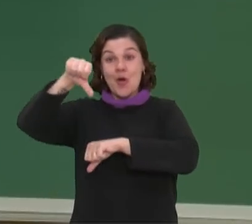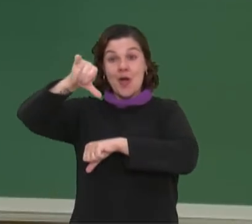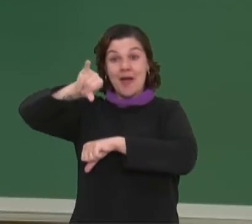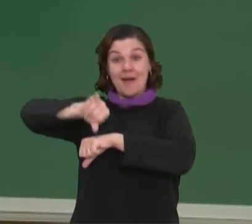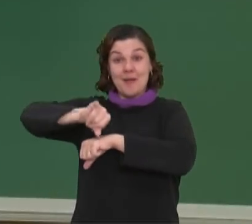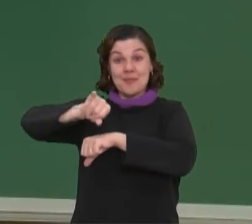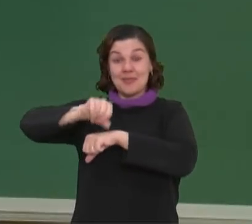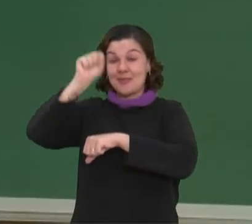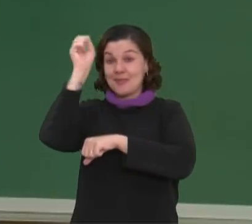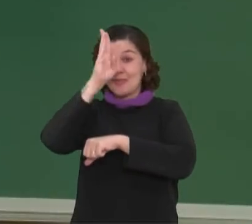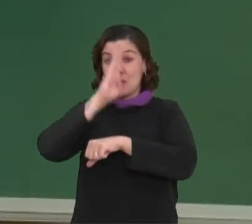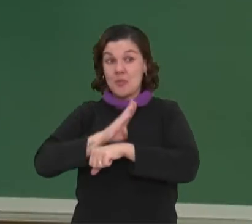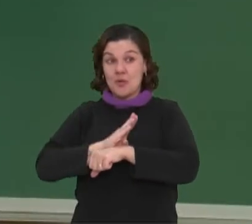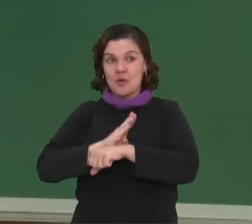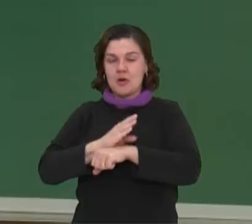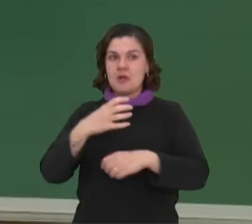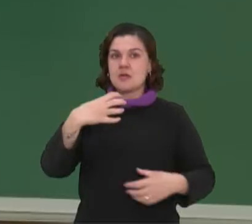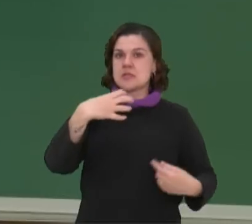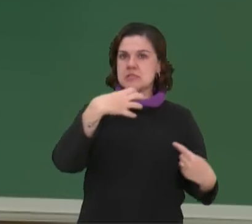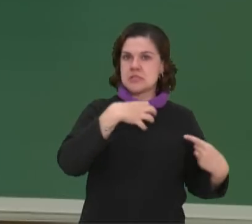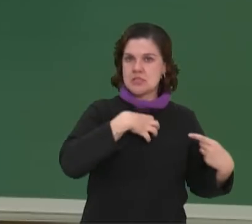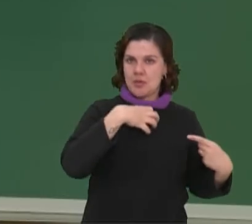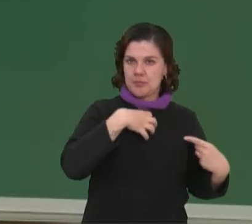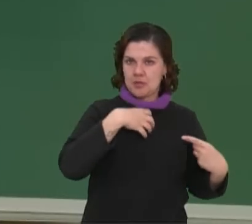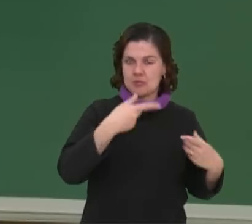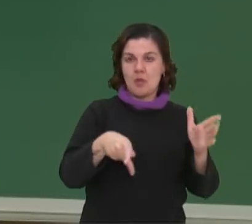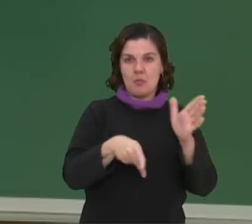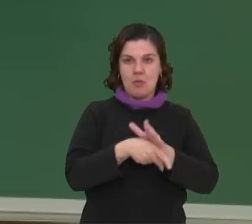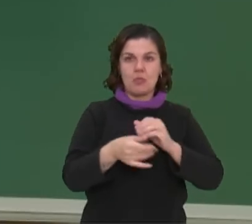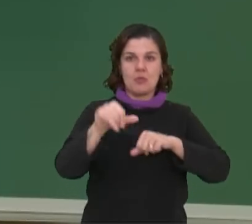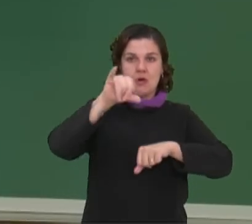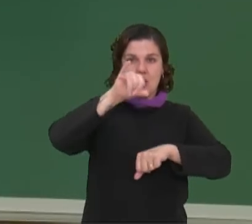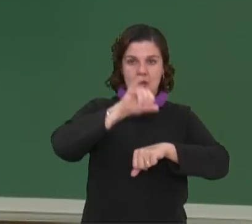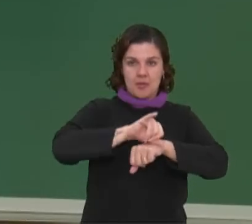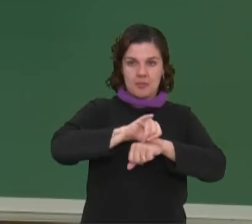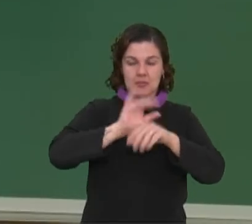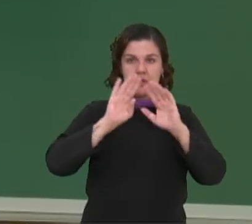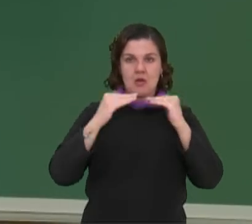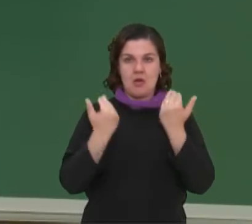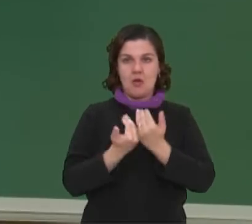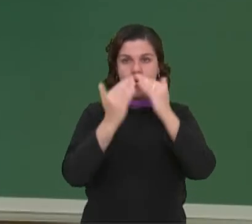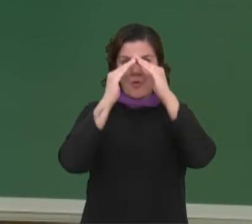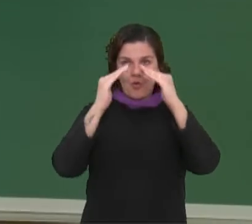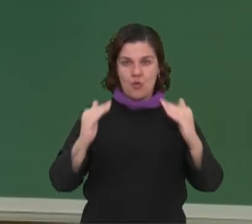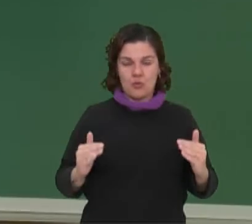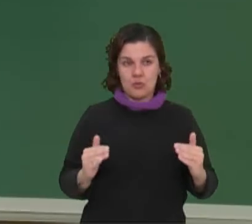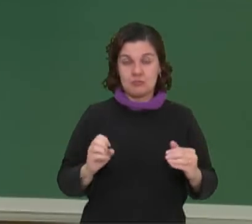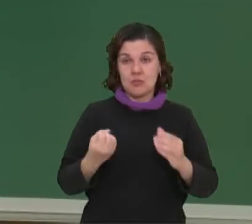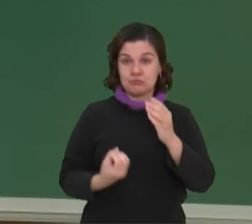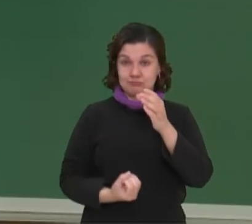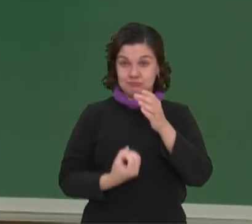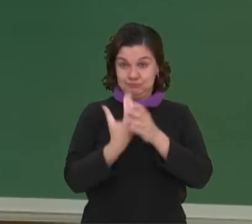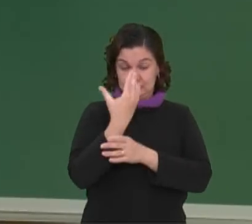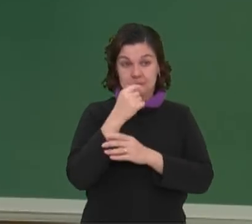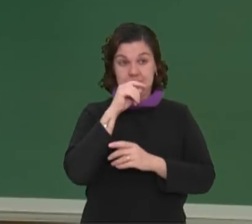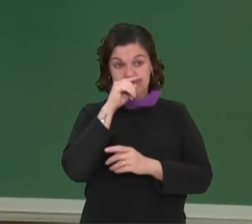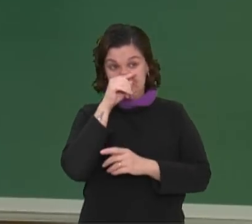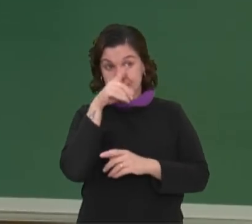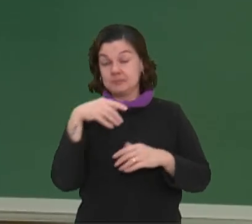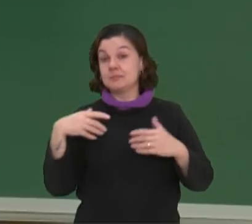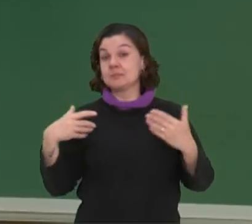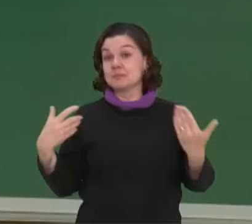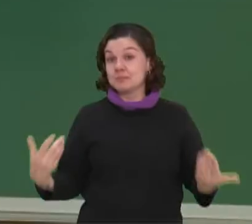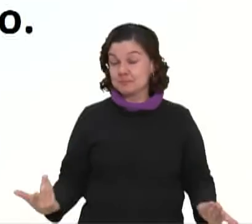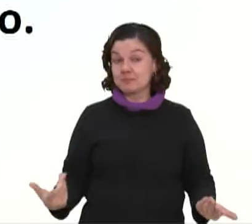Brasil. Salvador era a capital da colônia. Salvador, desde sua criação, capital da colônia.